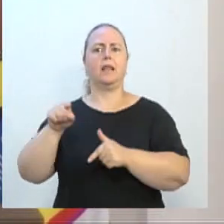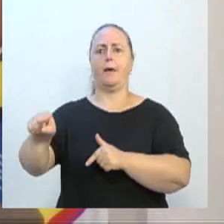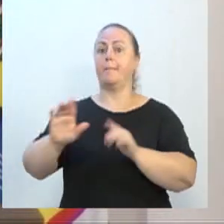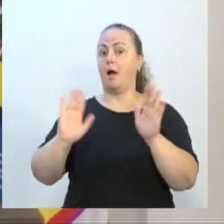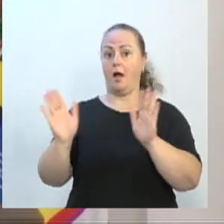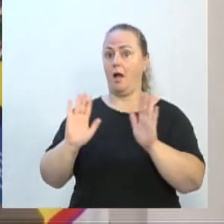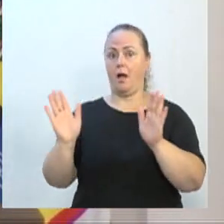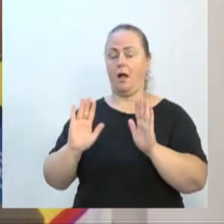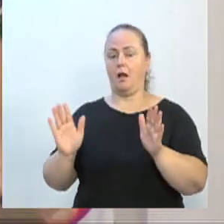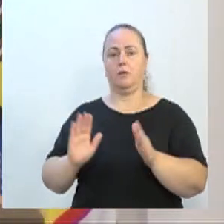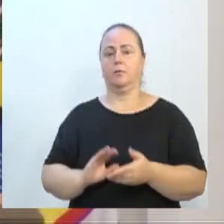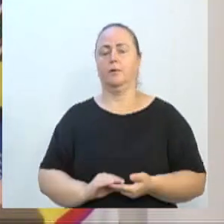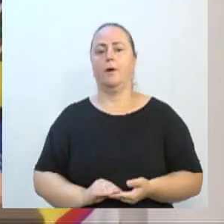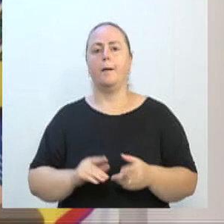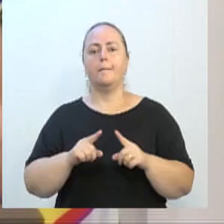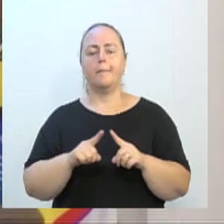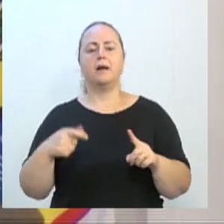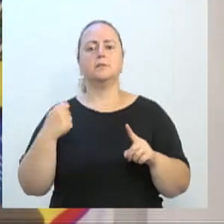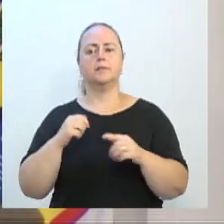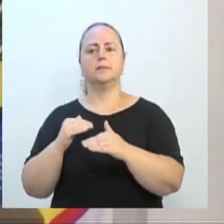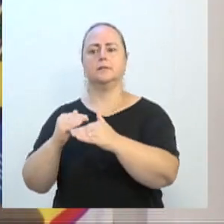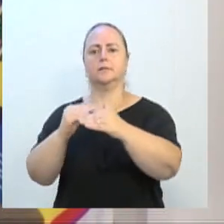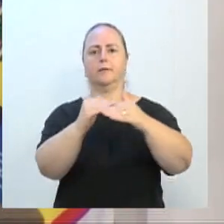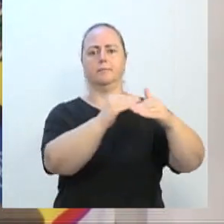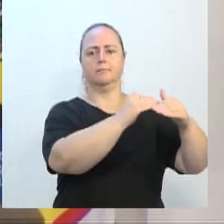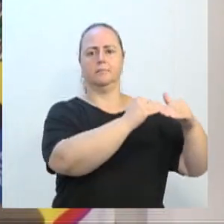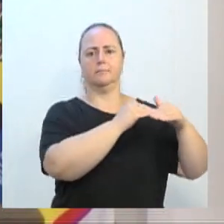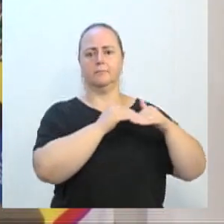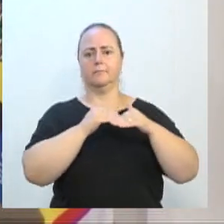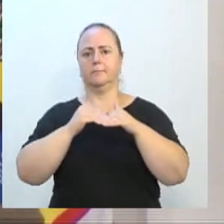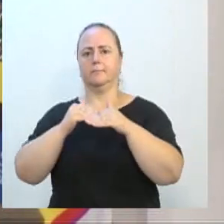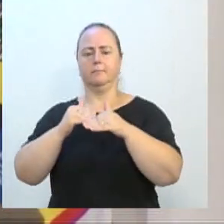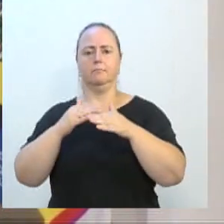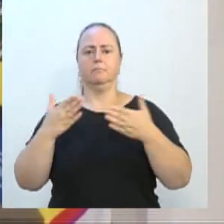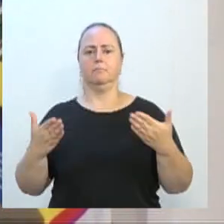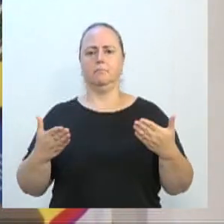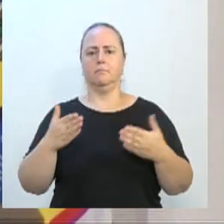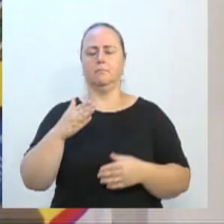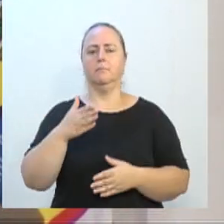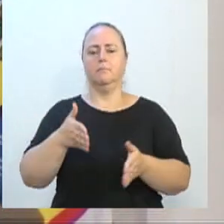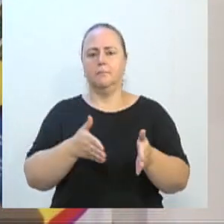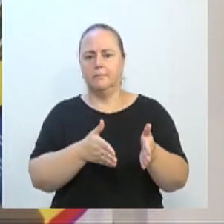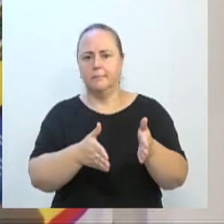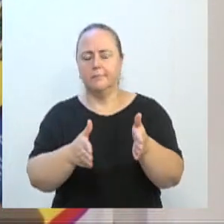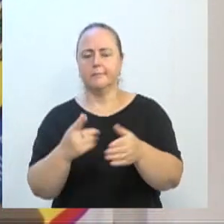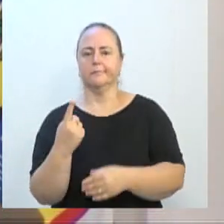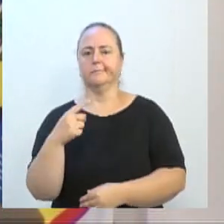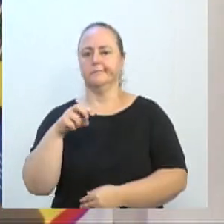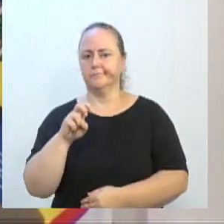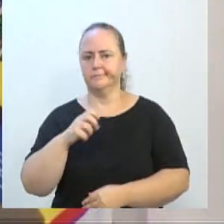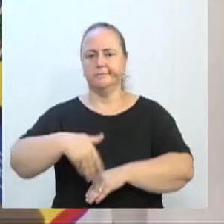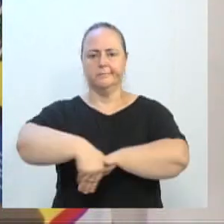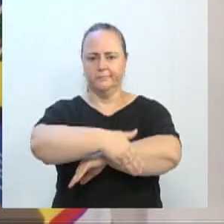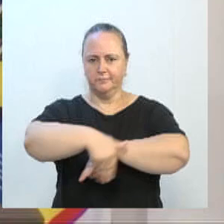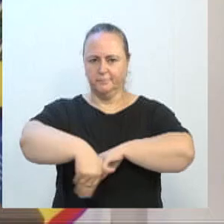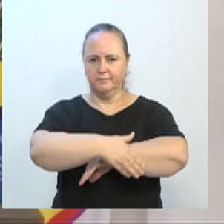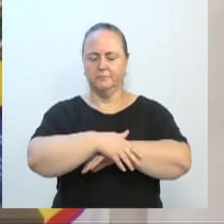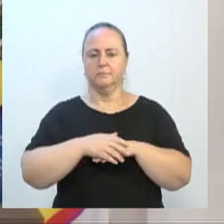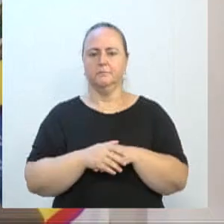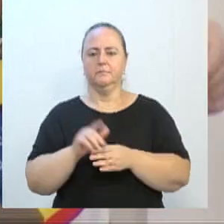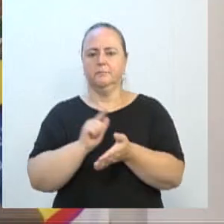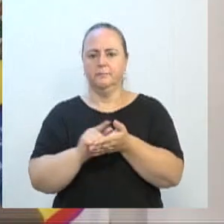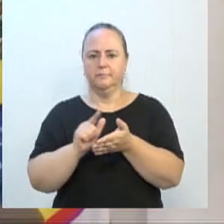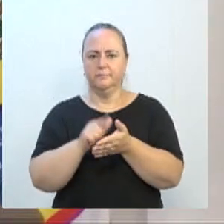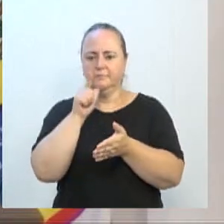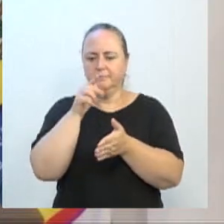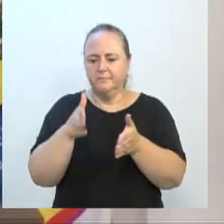acho que deveria simplesmente ter uma isonomia. Na rua 15 de novembro, na Beira-Rio, aqui nas transversais da Alameda, se a Hackley faz limpeza e